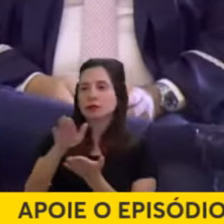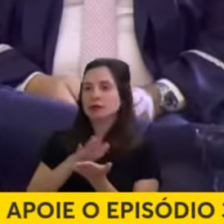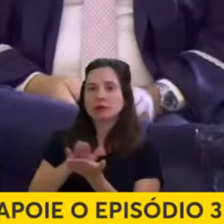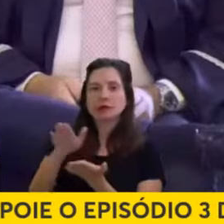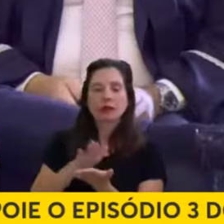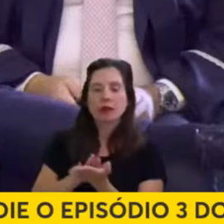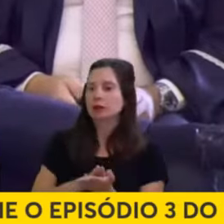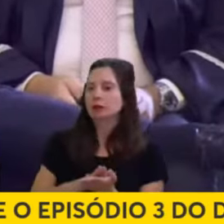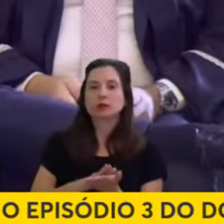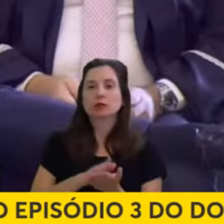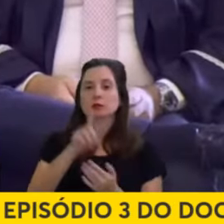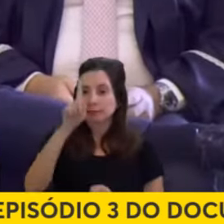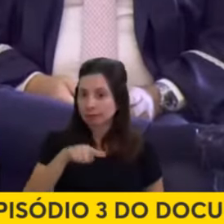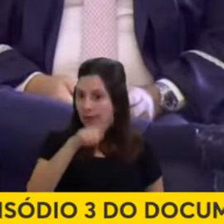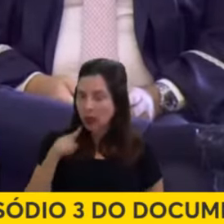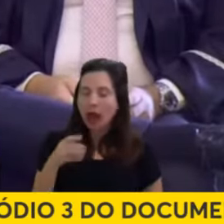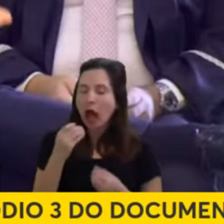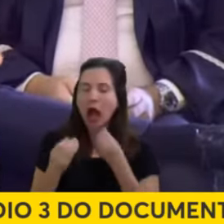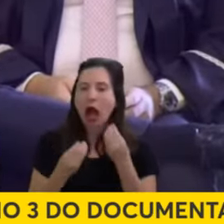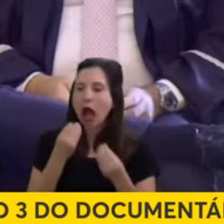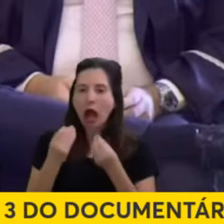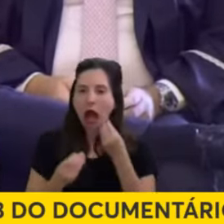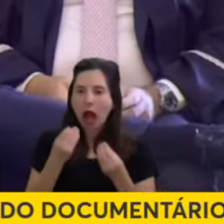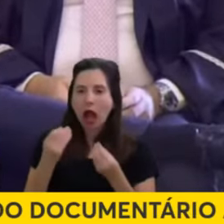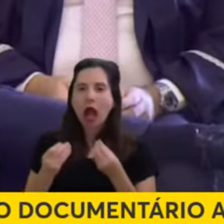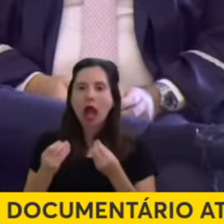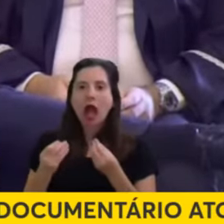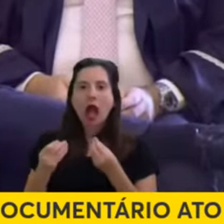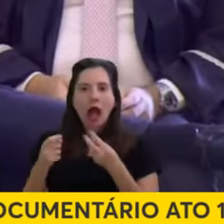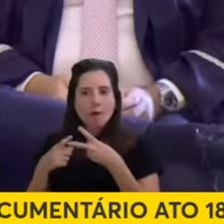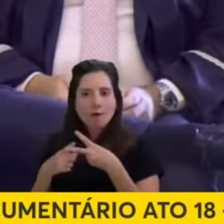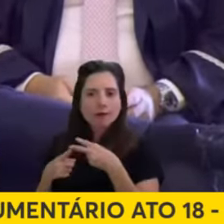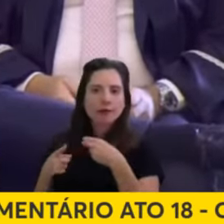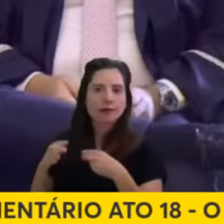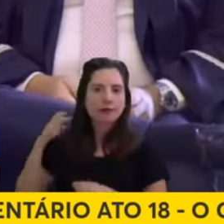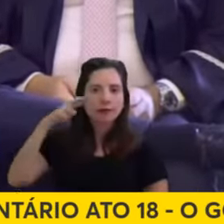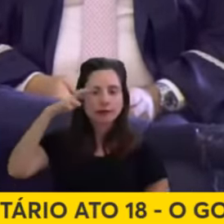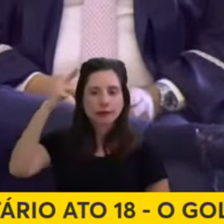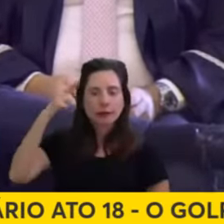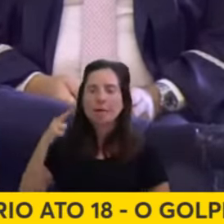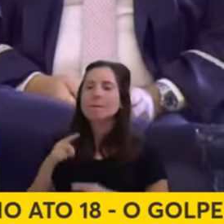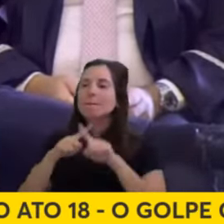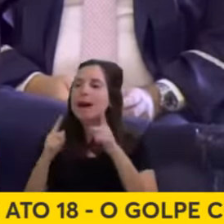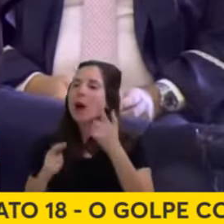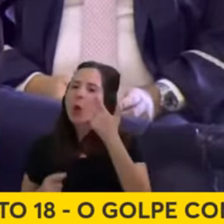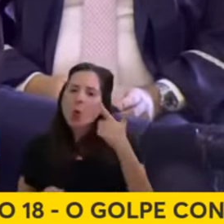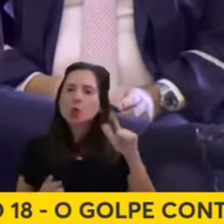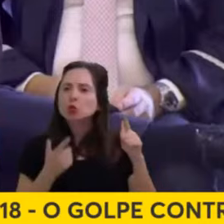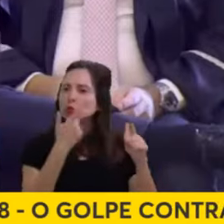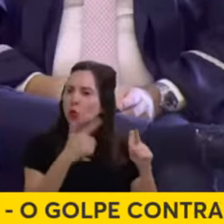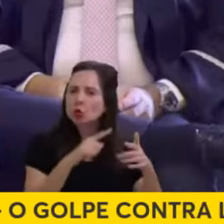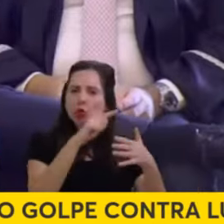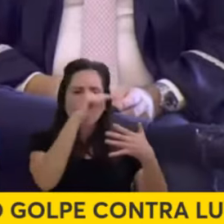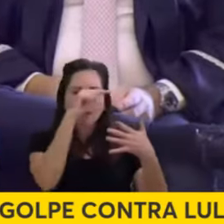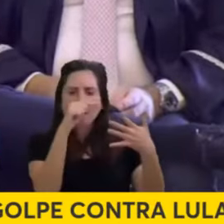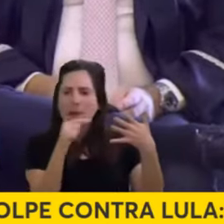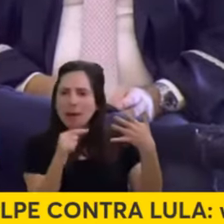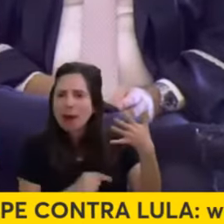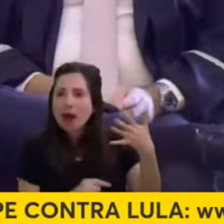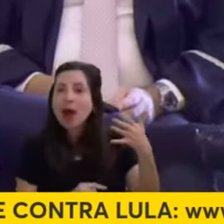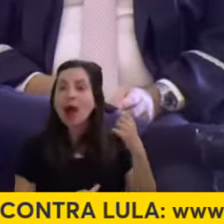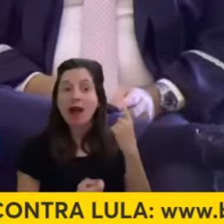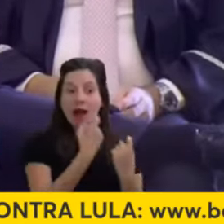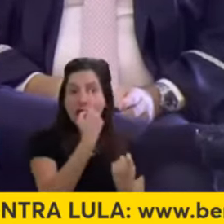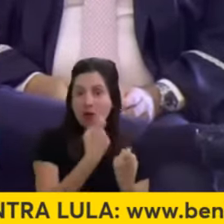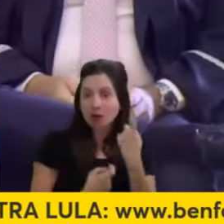caça a a a vitória de Sérgio moro na campanha mas sim outros fatores alguns relegam as propagandas a as